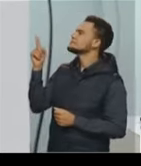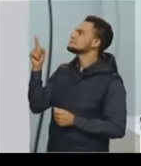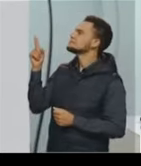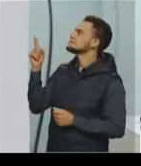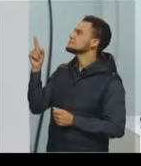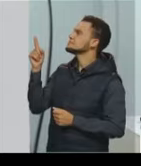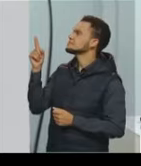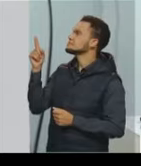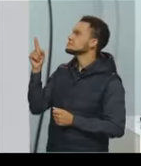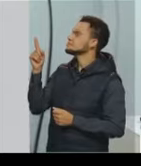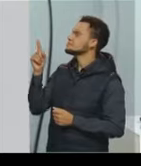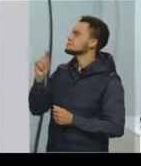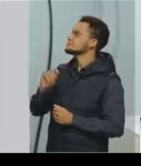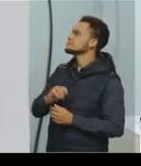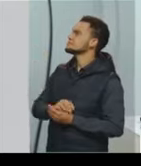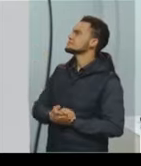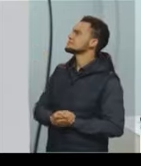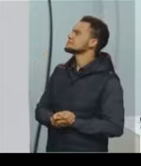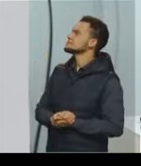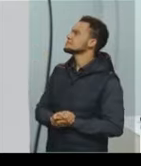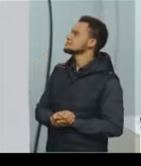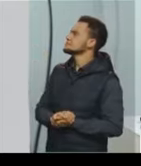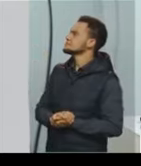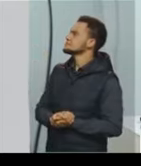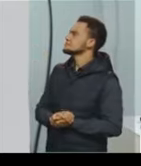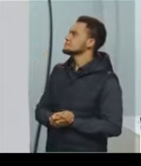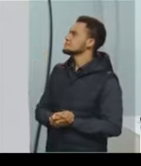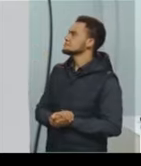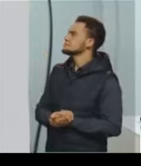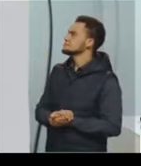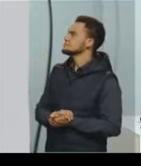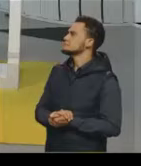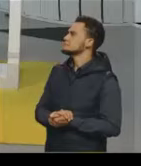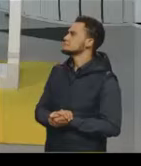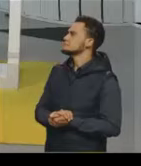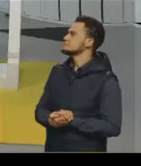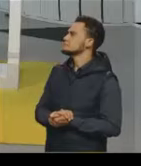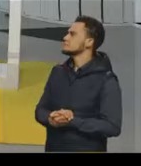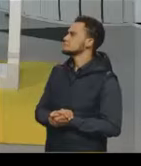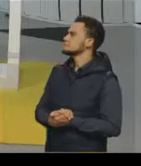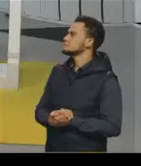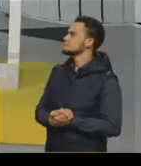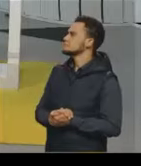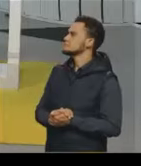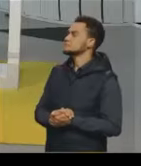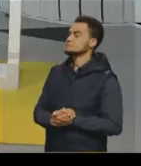CH3, CH3,